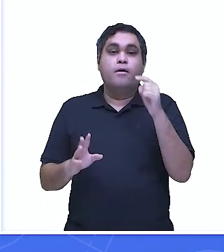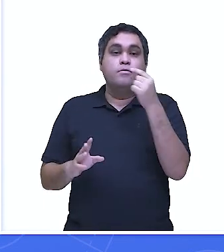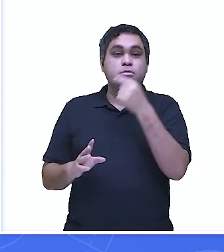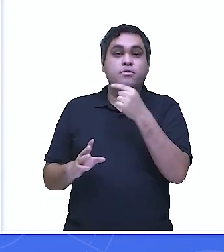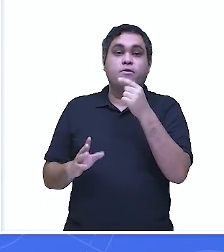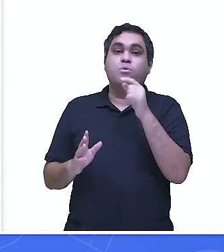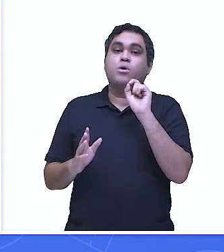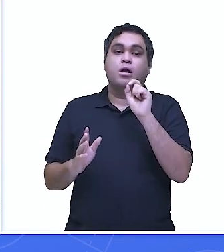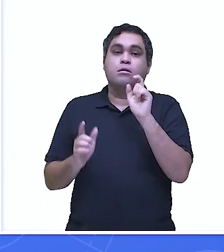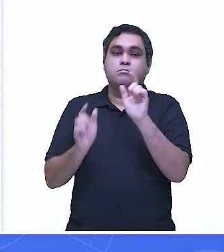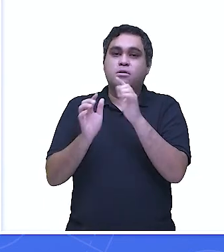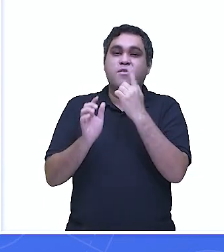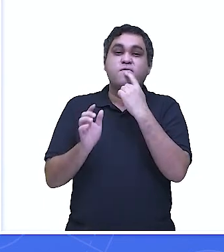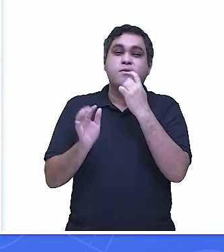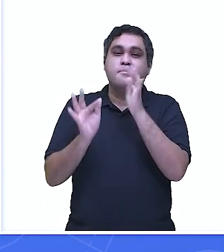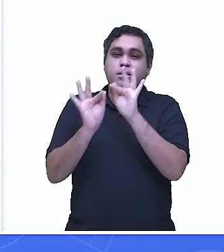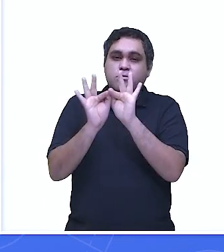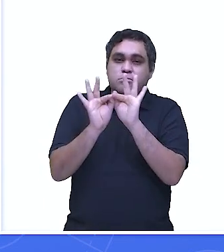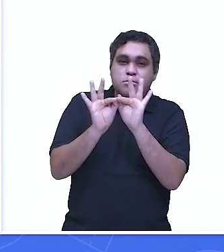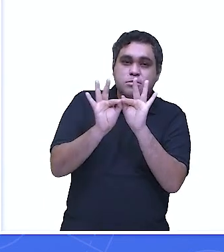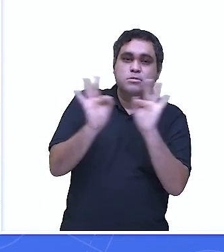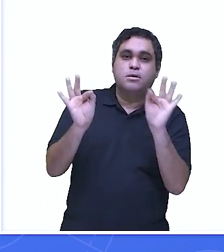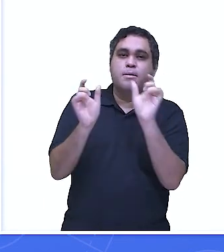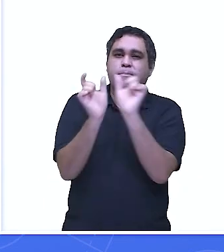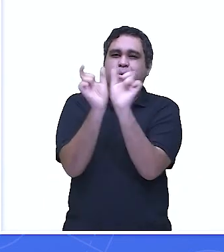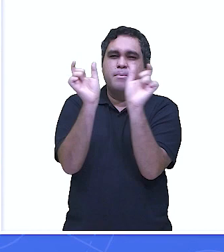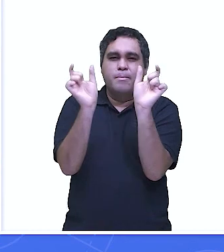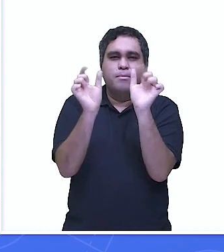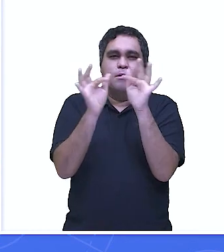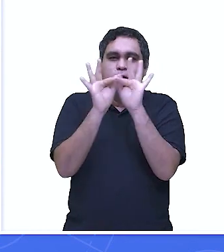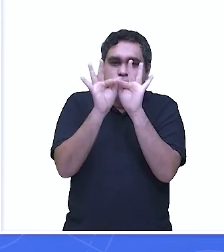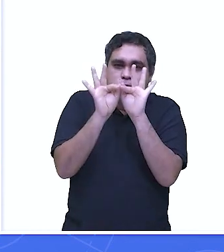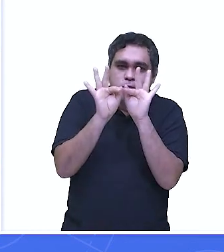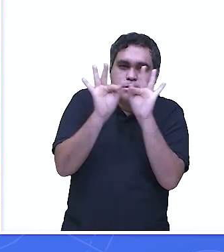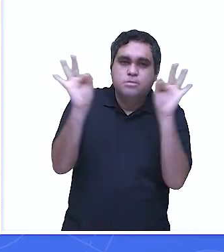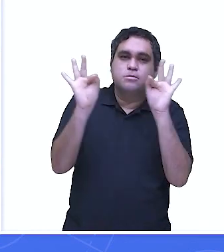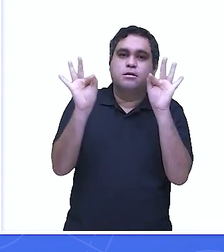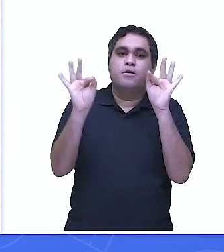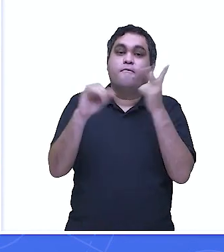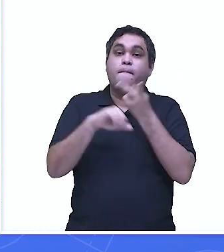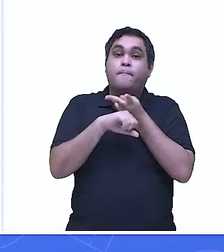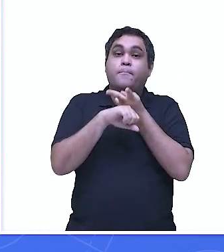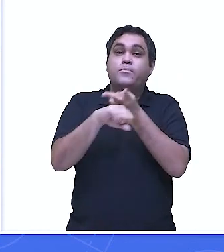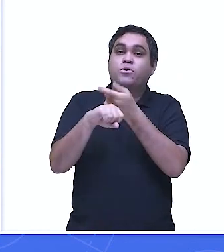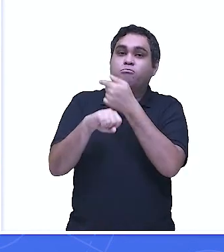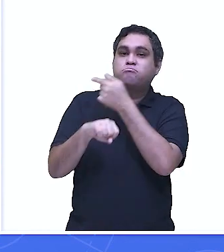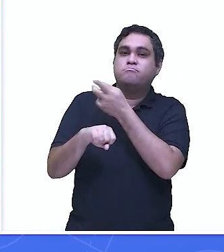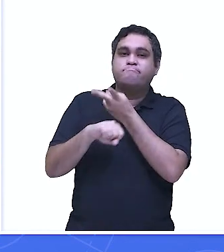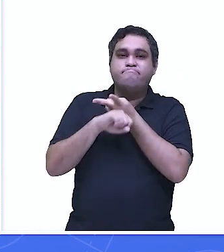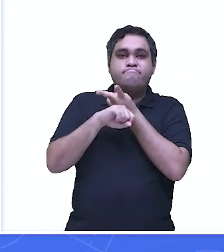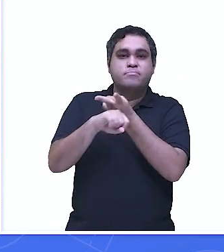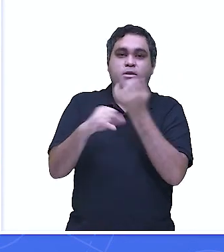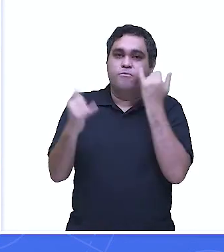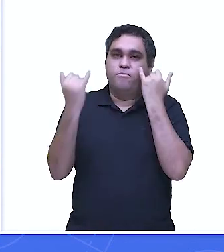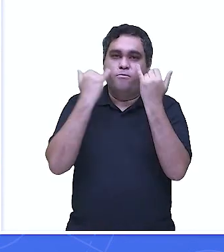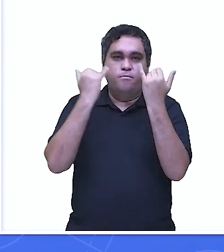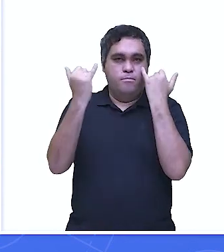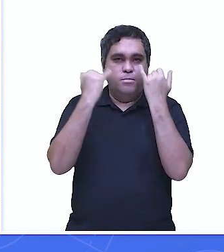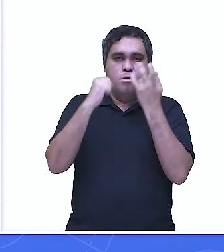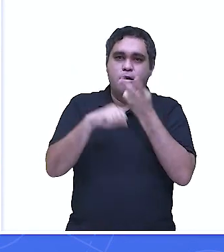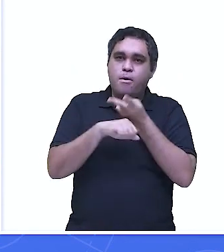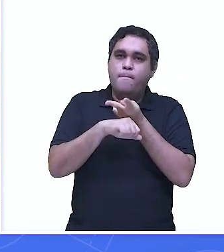ó. Isso aqui que pode ter no texto. Vai no texto em busca dessas informações aqui,